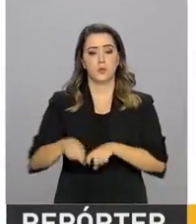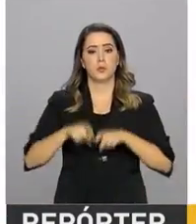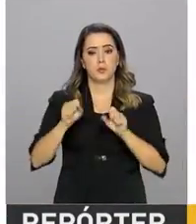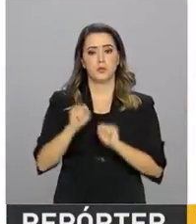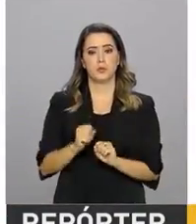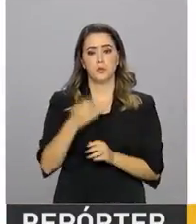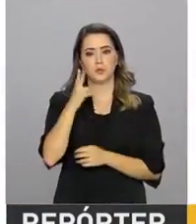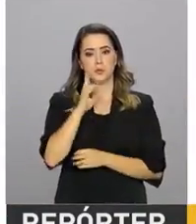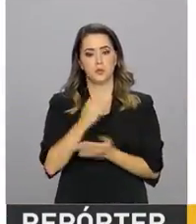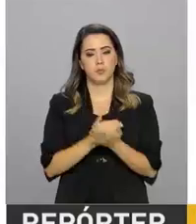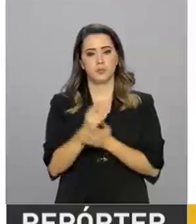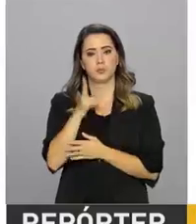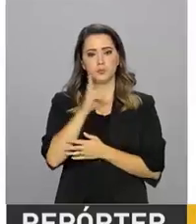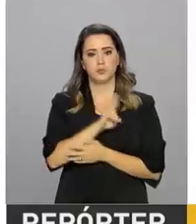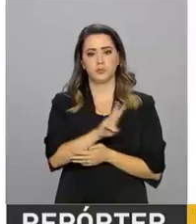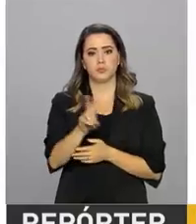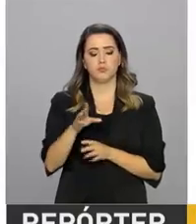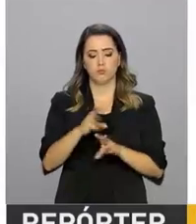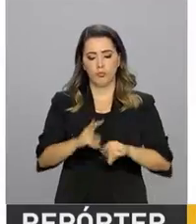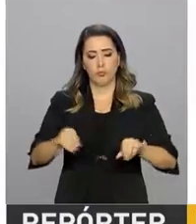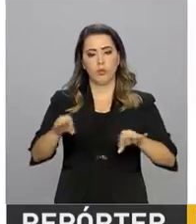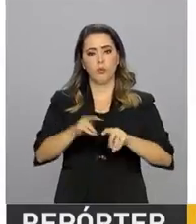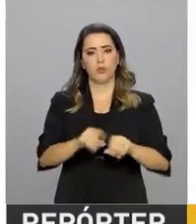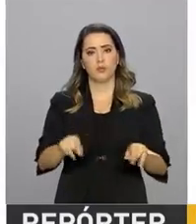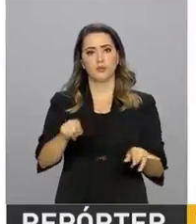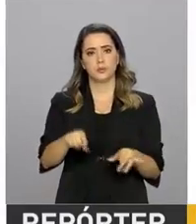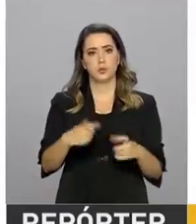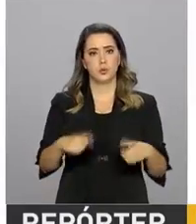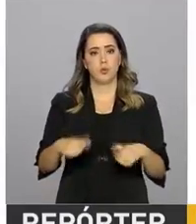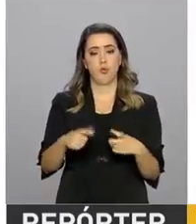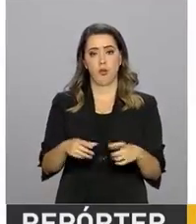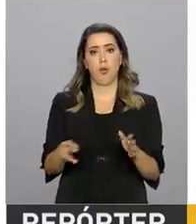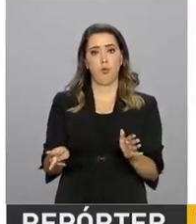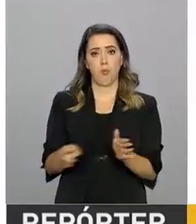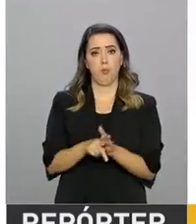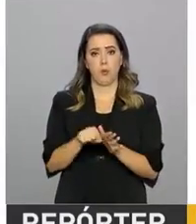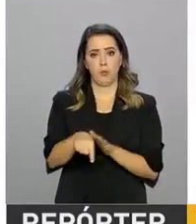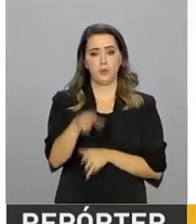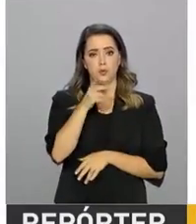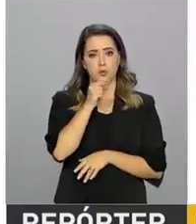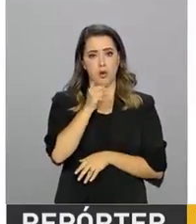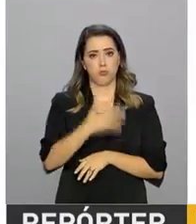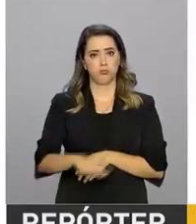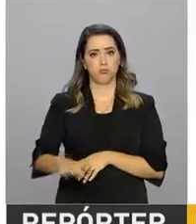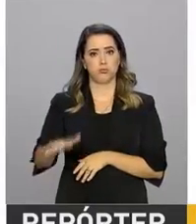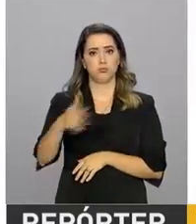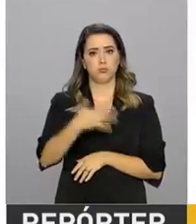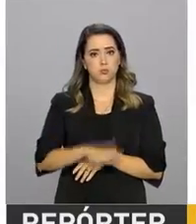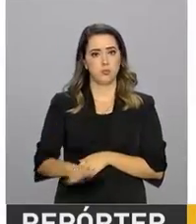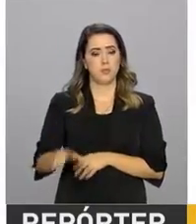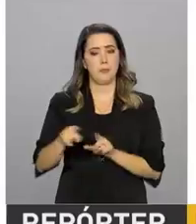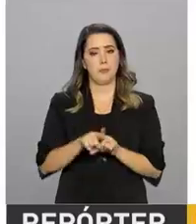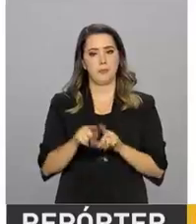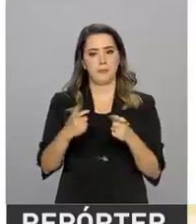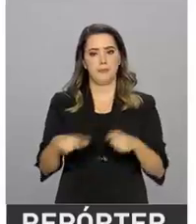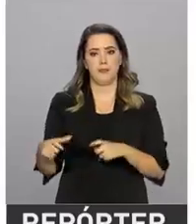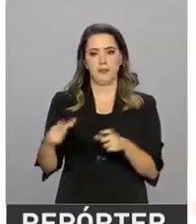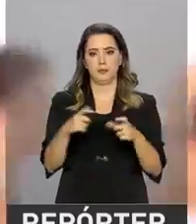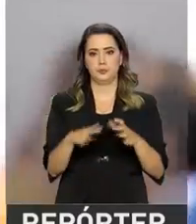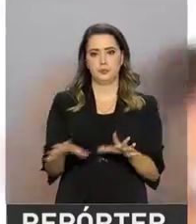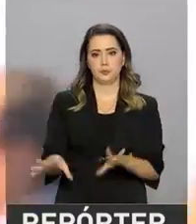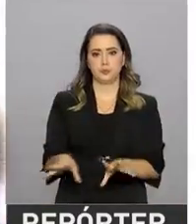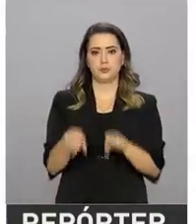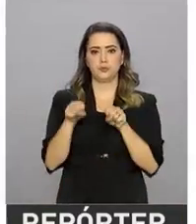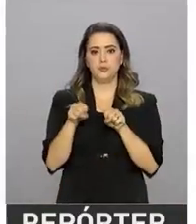começar a olhar para o seu solo como uma caixa d'água onde que a água vai ser armazenada tanto pra absorver